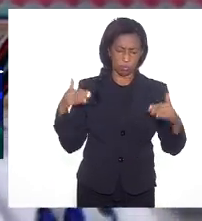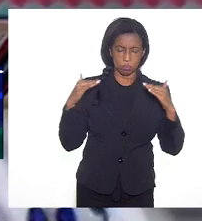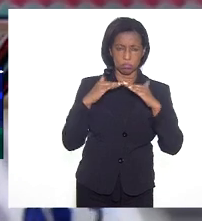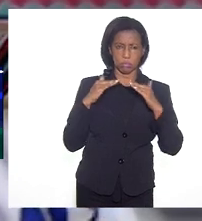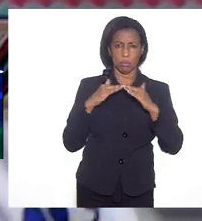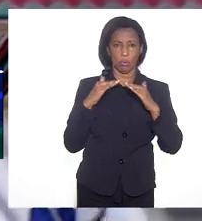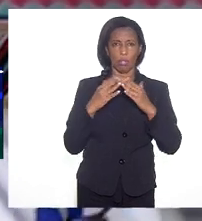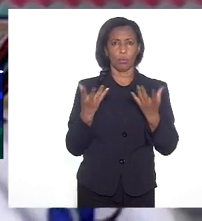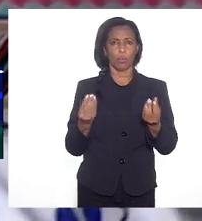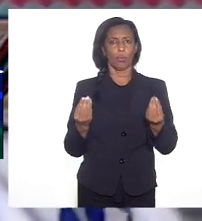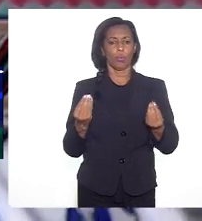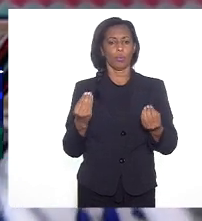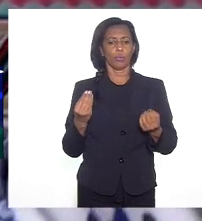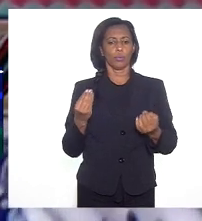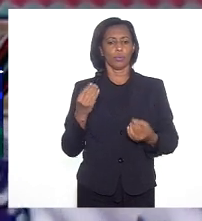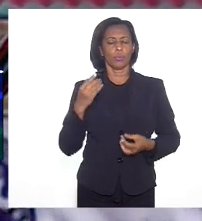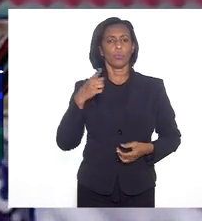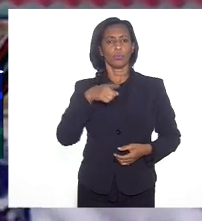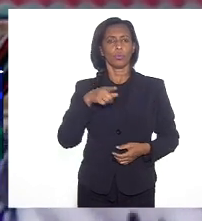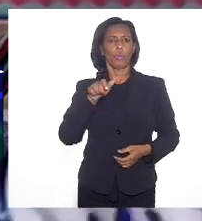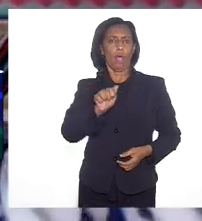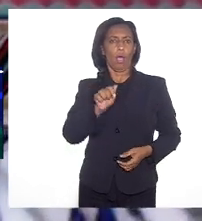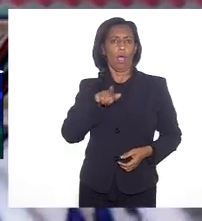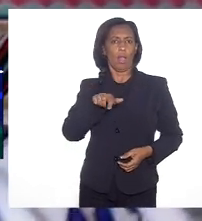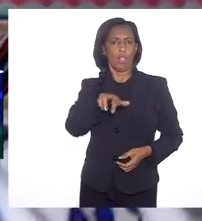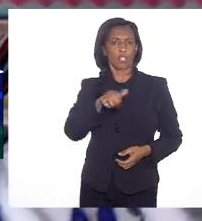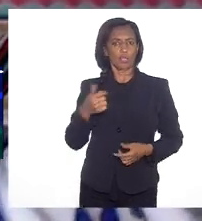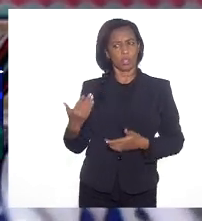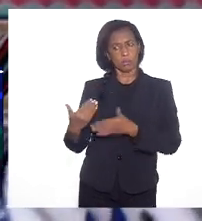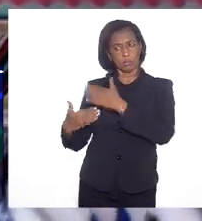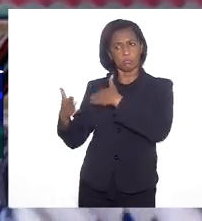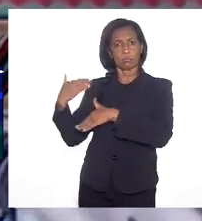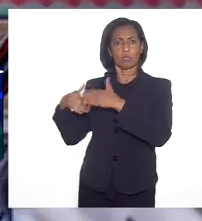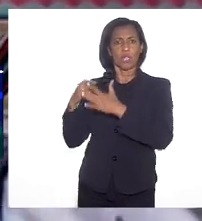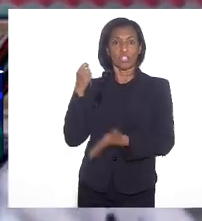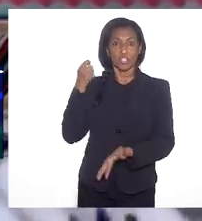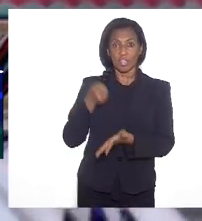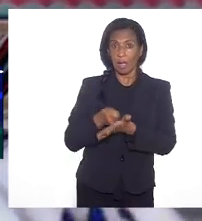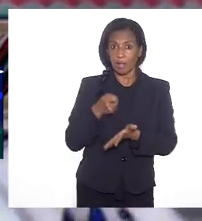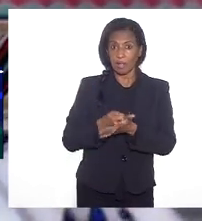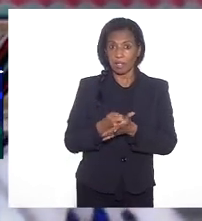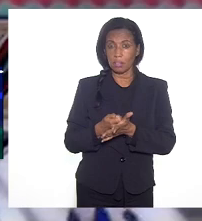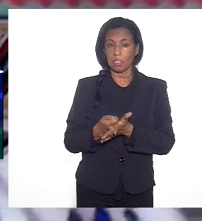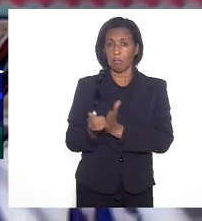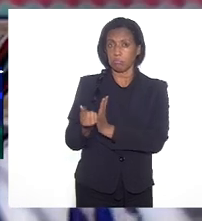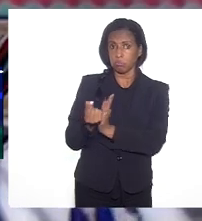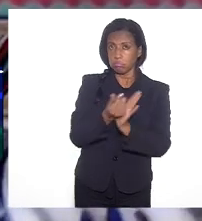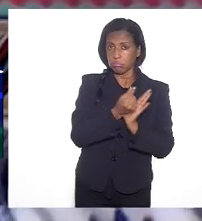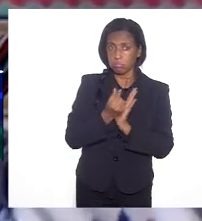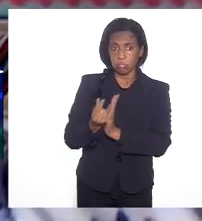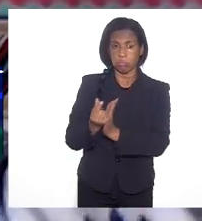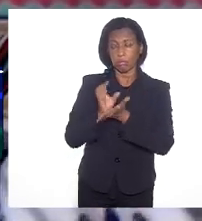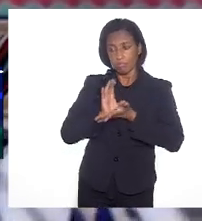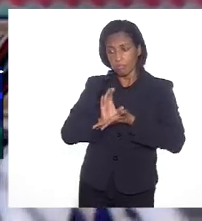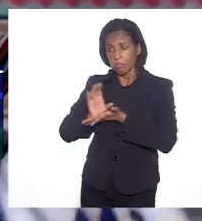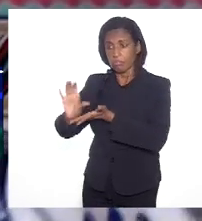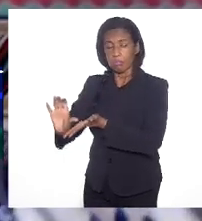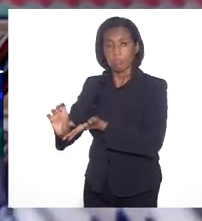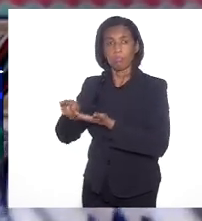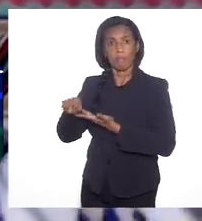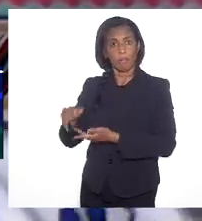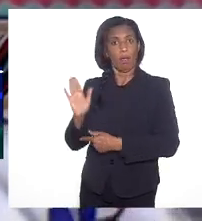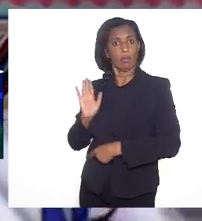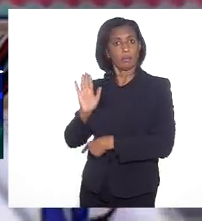com a fala do deputado Alexandre Kinnoploch que me antecedeu que a gente garanta de fato orçamento para esse campo há